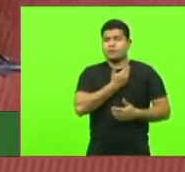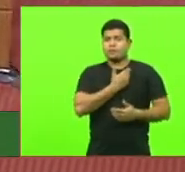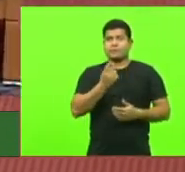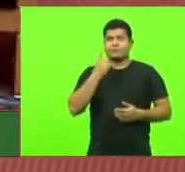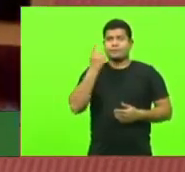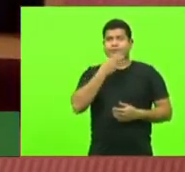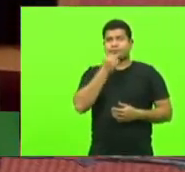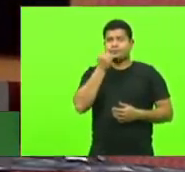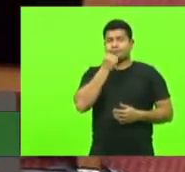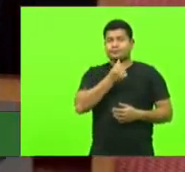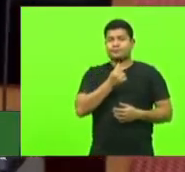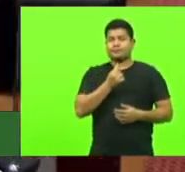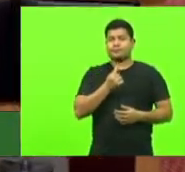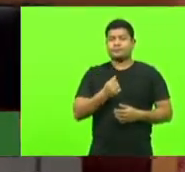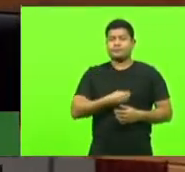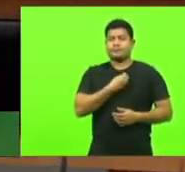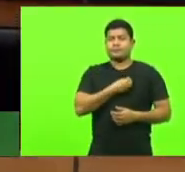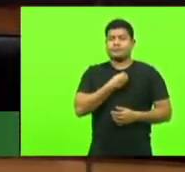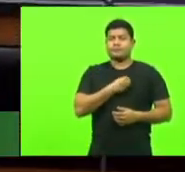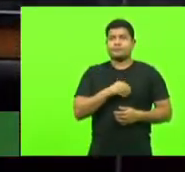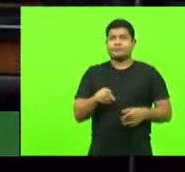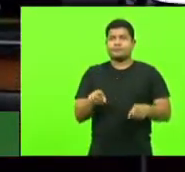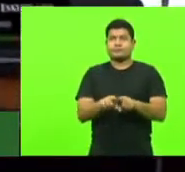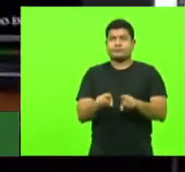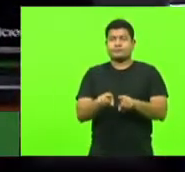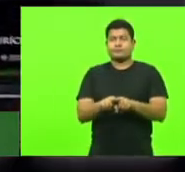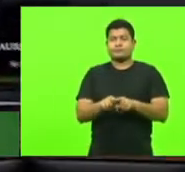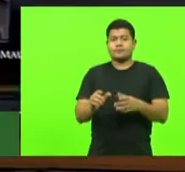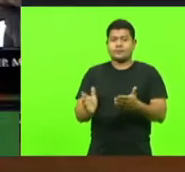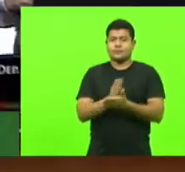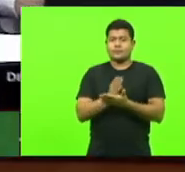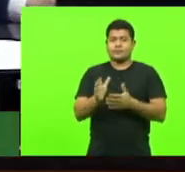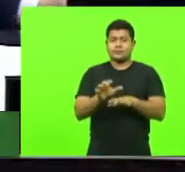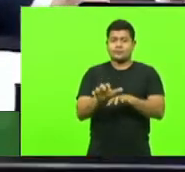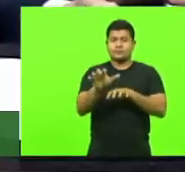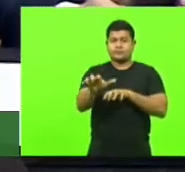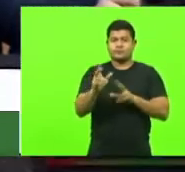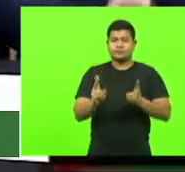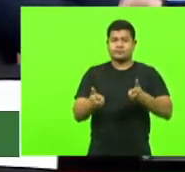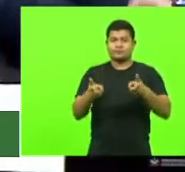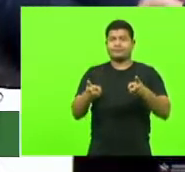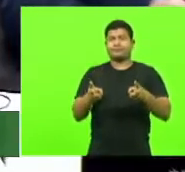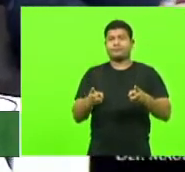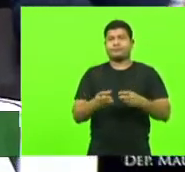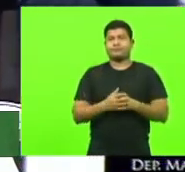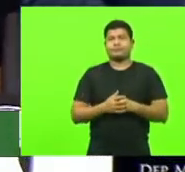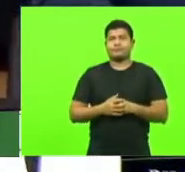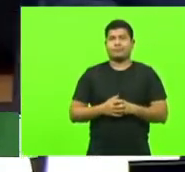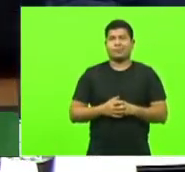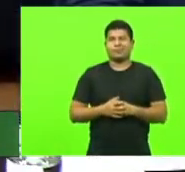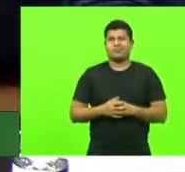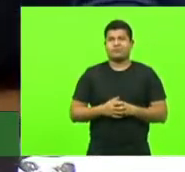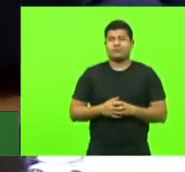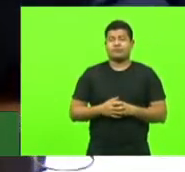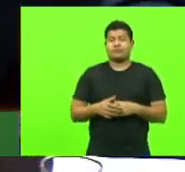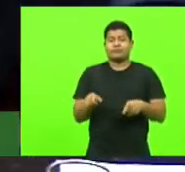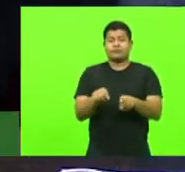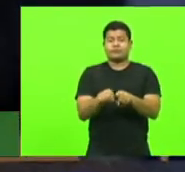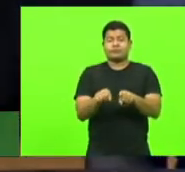no plenário, quem também quem está em home office, dessa forma híbrida, quem nos assiste